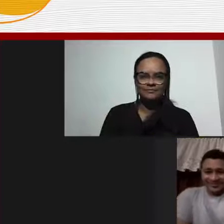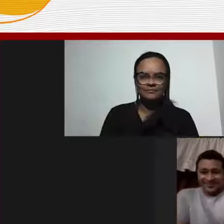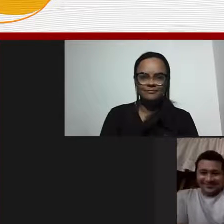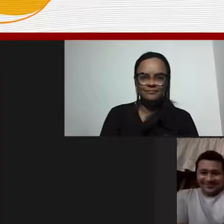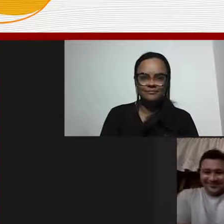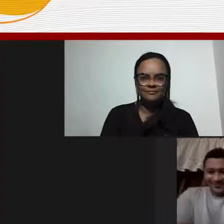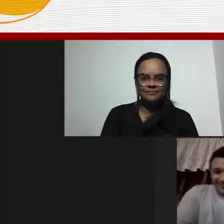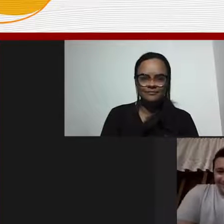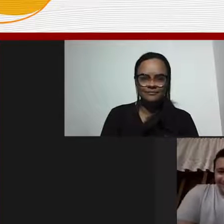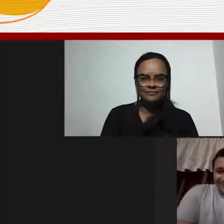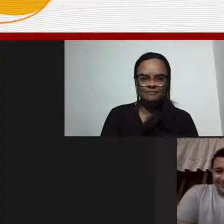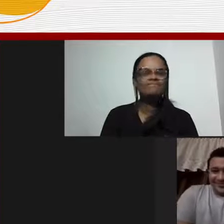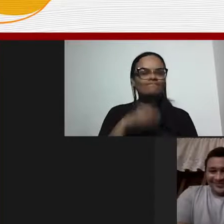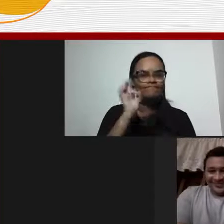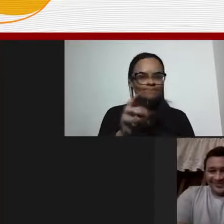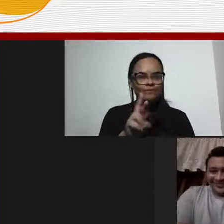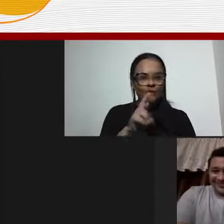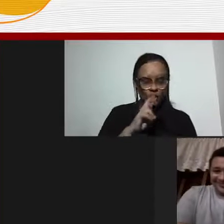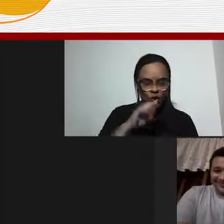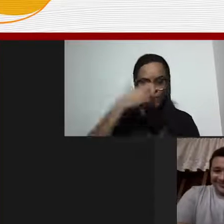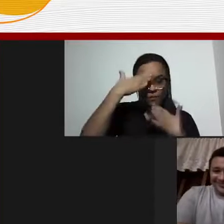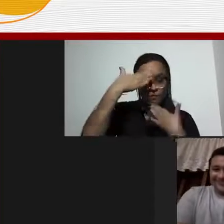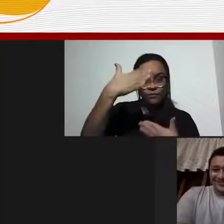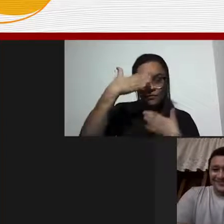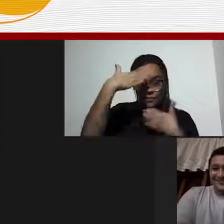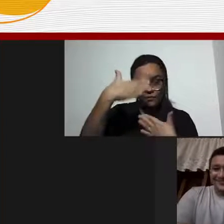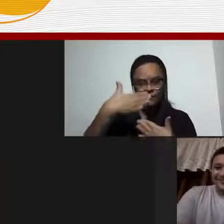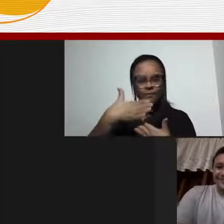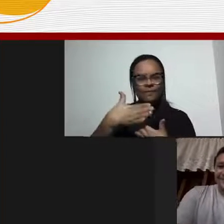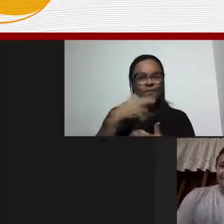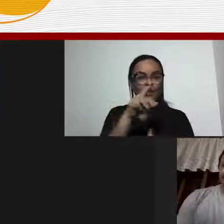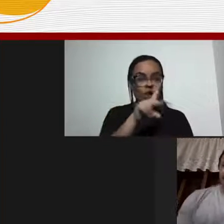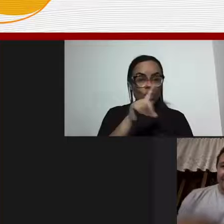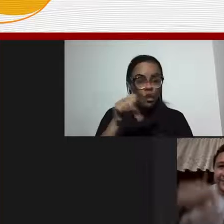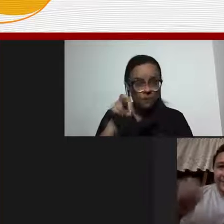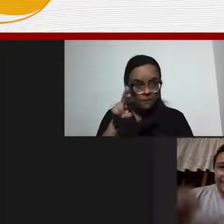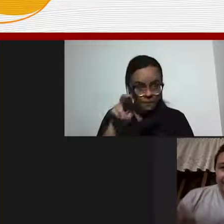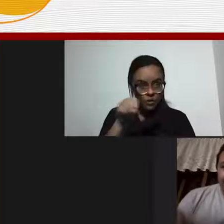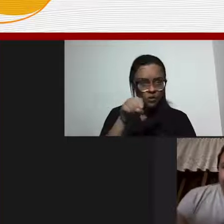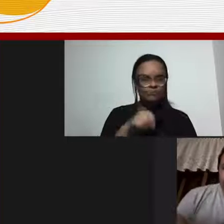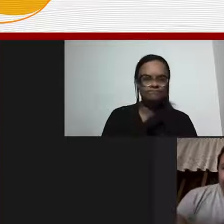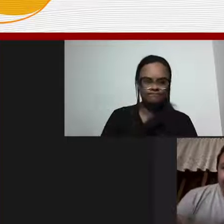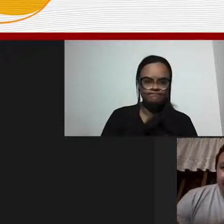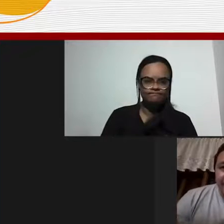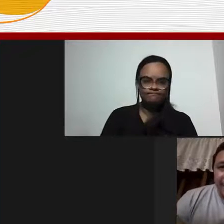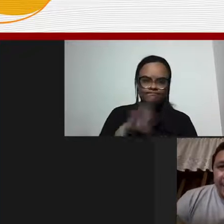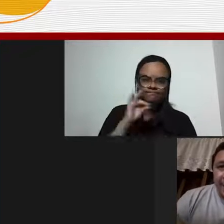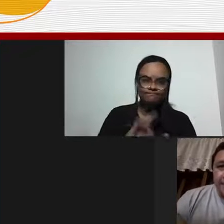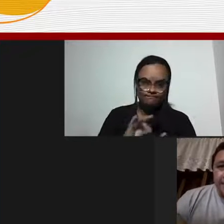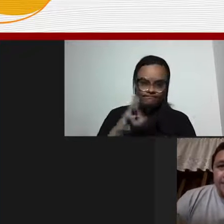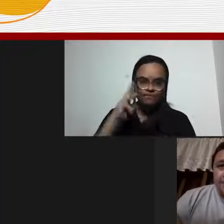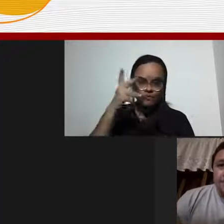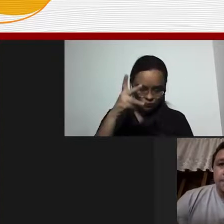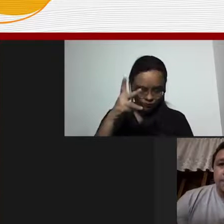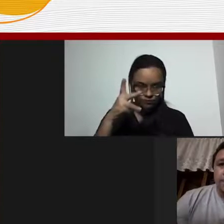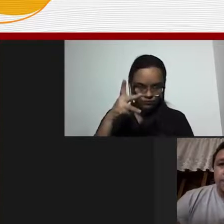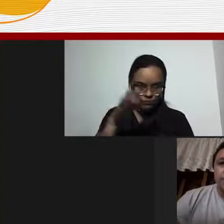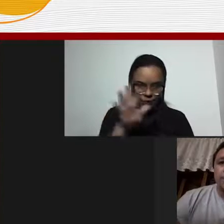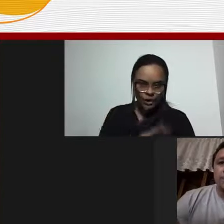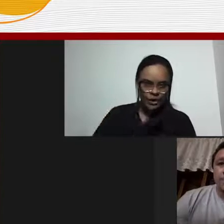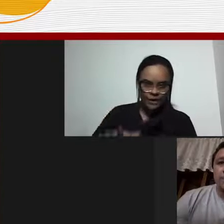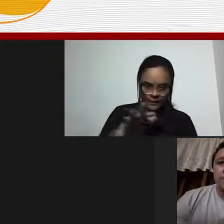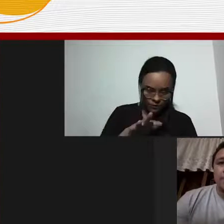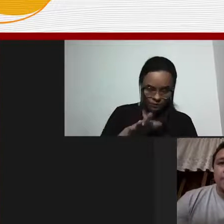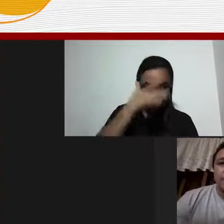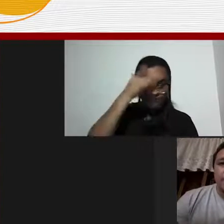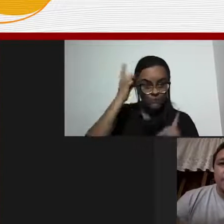Com certeza respondeu, Clodoaldo. Eu agradeço, agradeço ao Pedro. E falar para você que realmente acontece essa situação. A